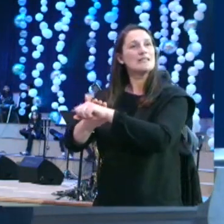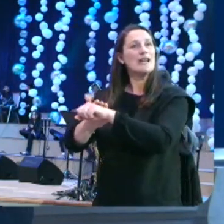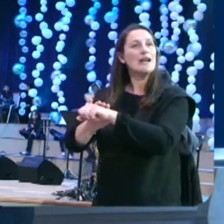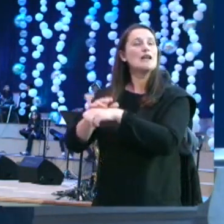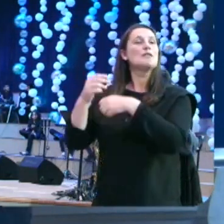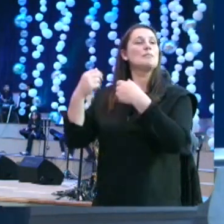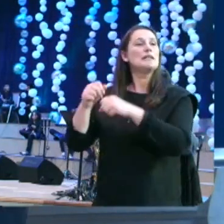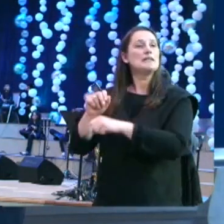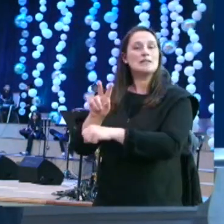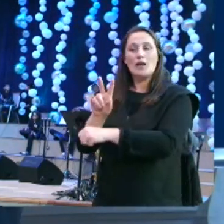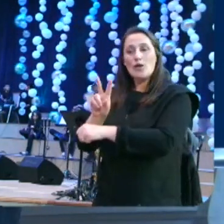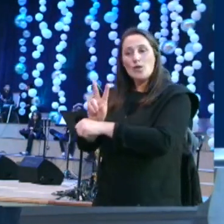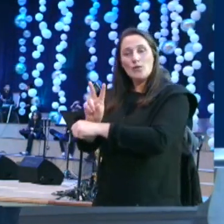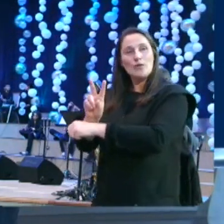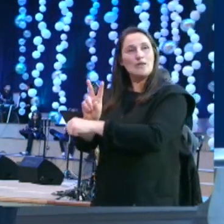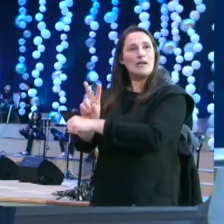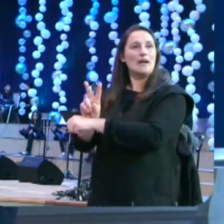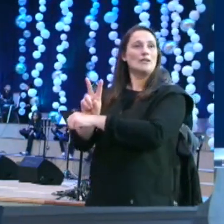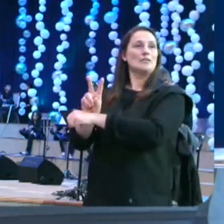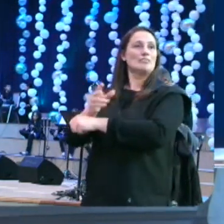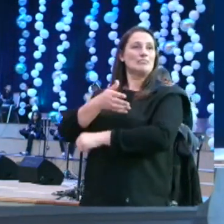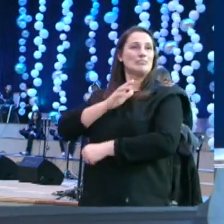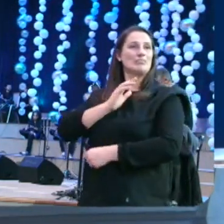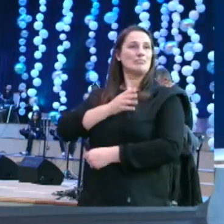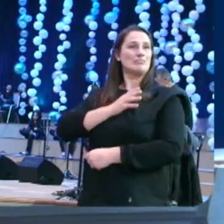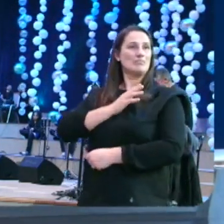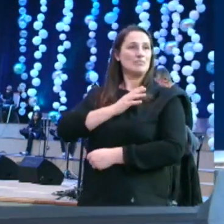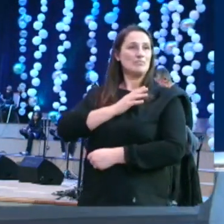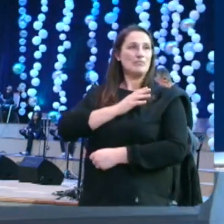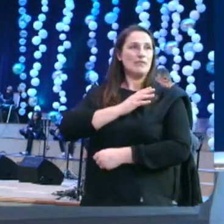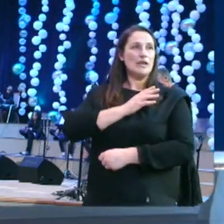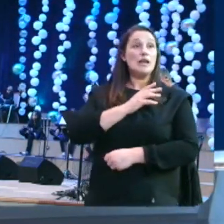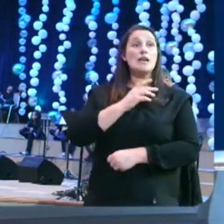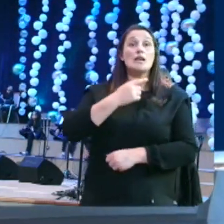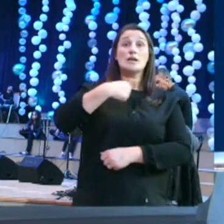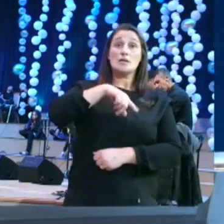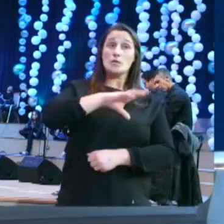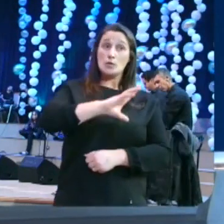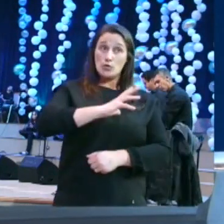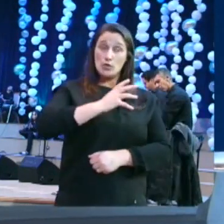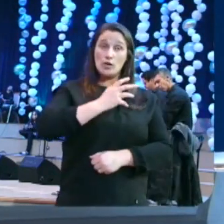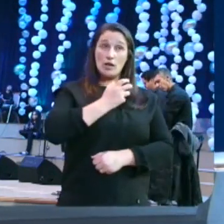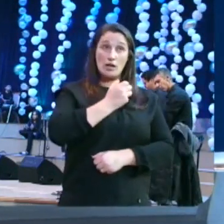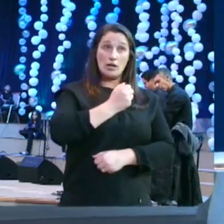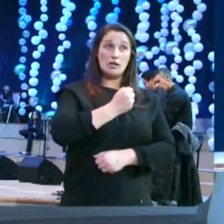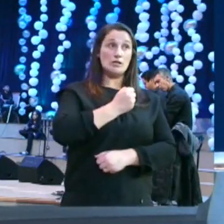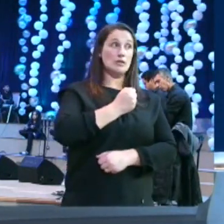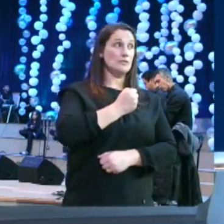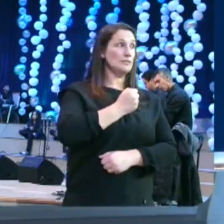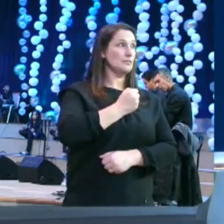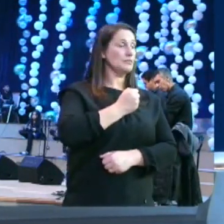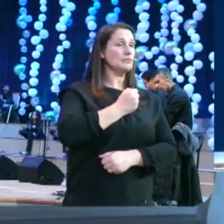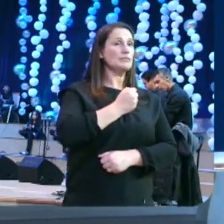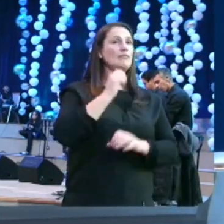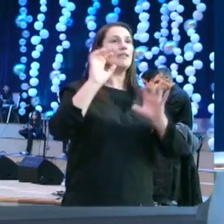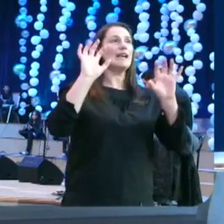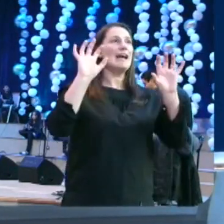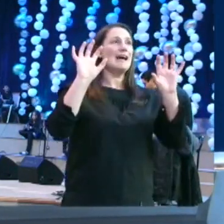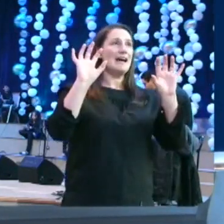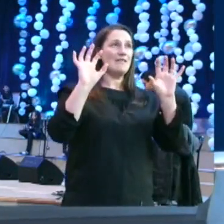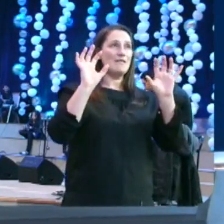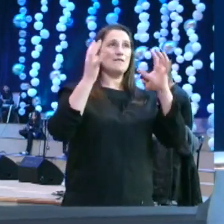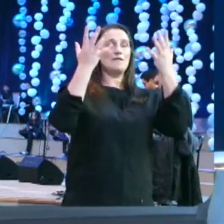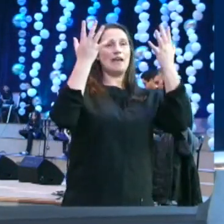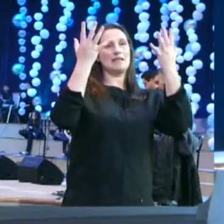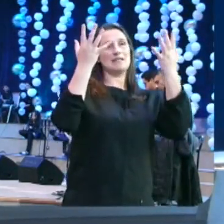coração sendo tratado. E quando a gente tem coragem de fazer isso, a festa